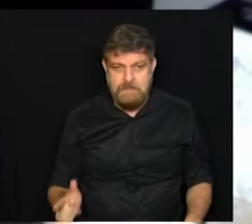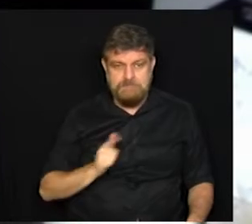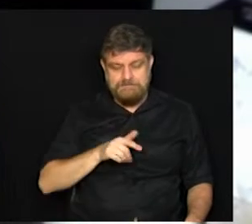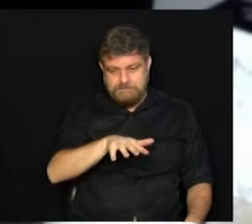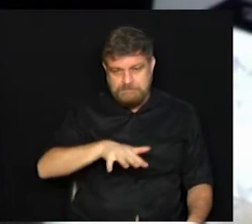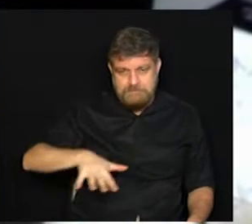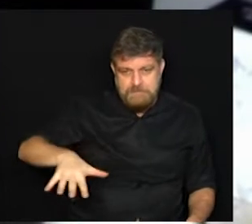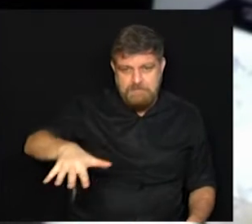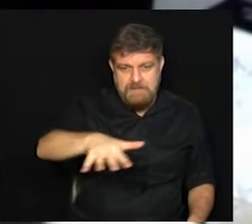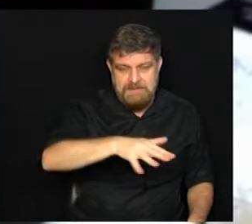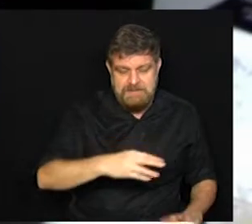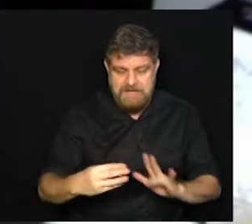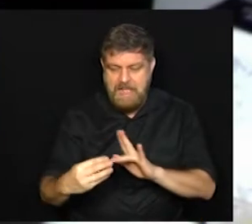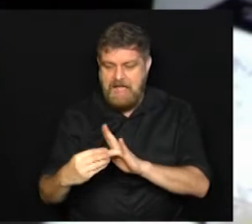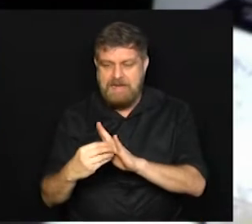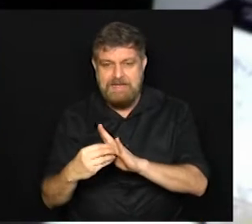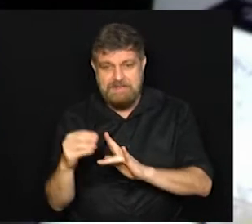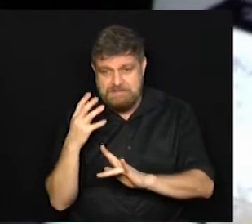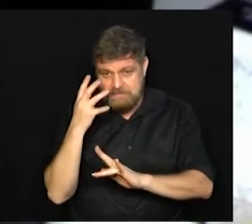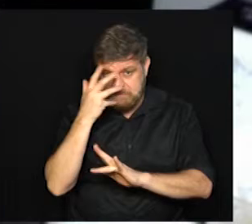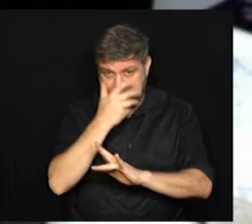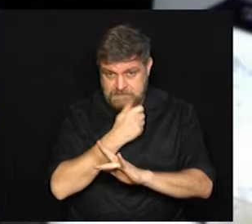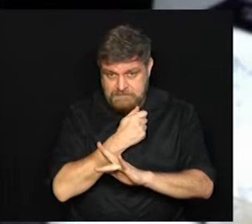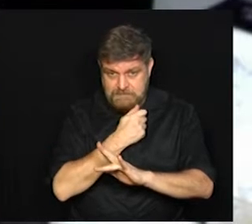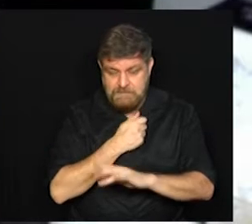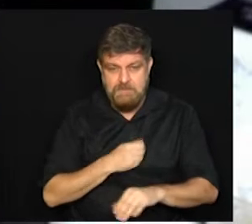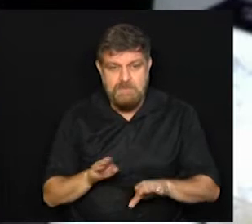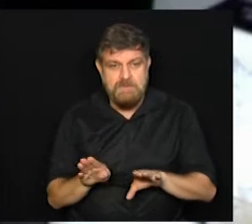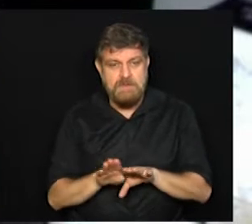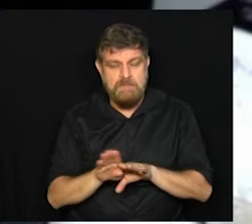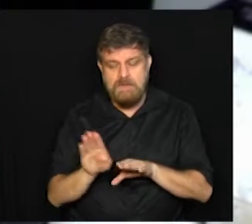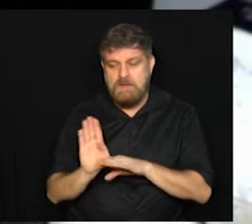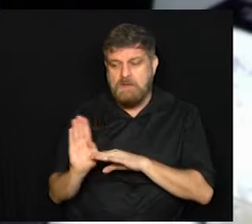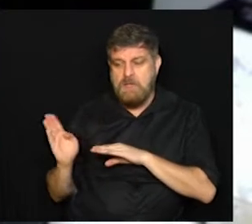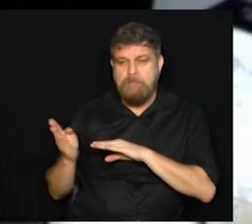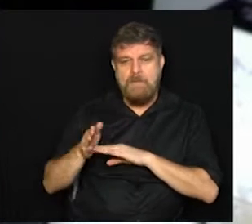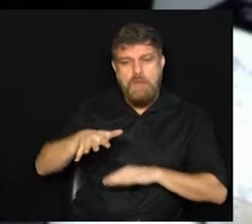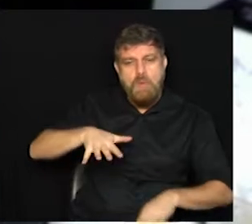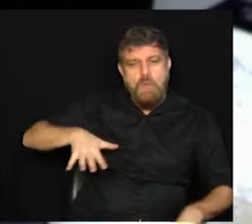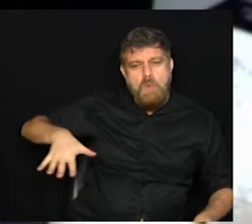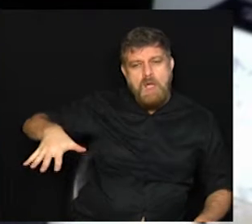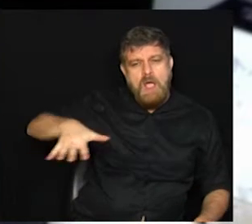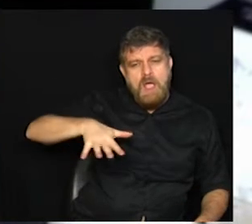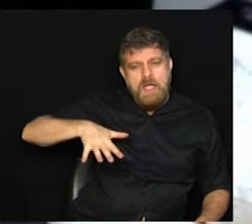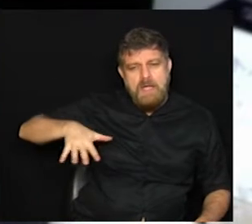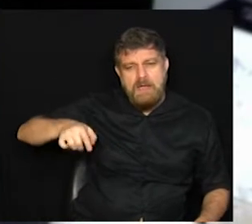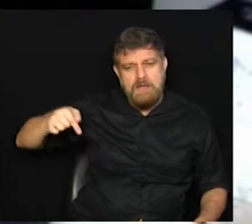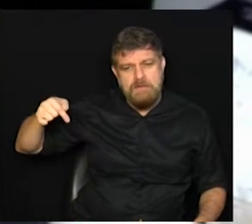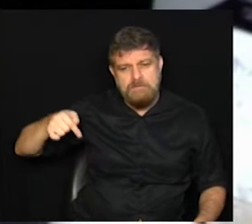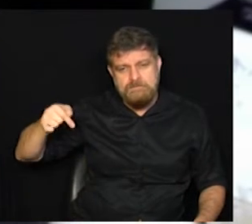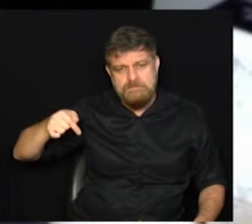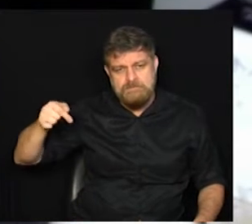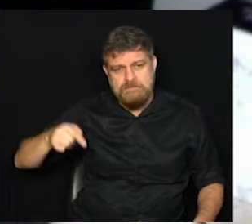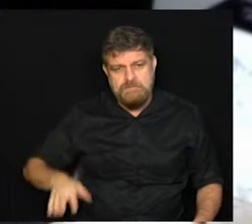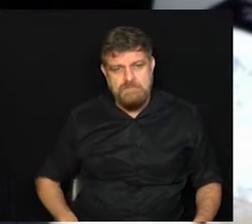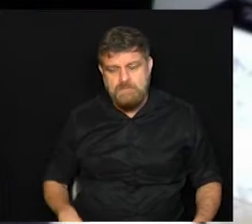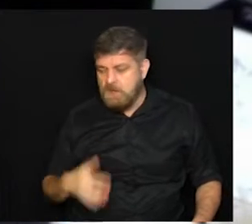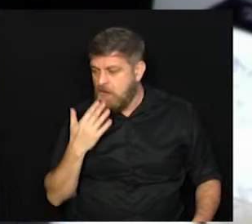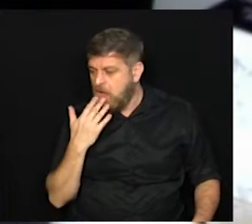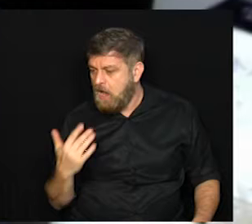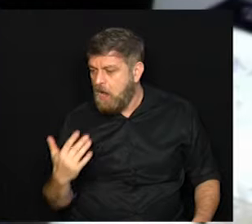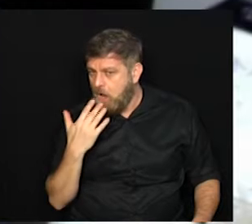do Bela Aliança, estou falando do Jardim Parque das